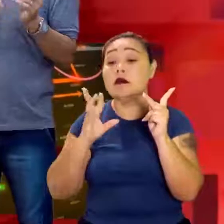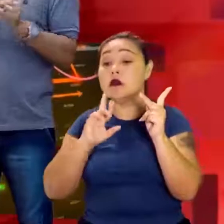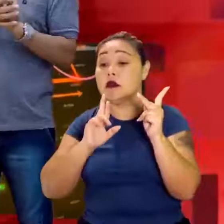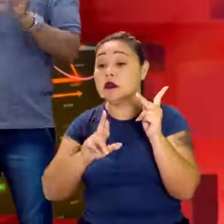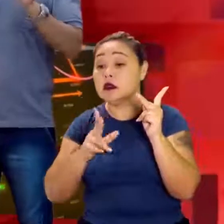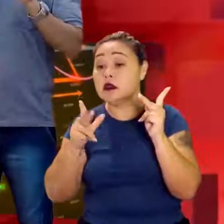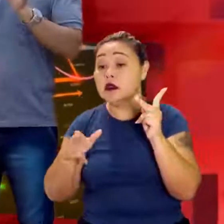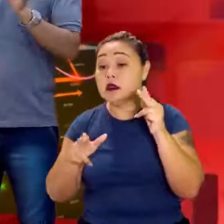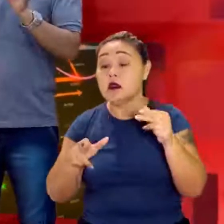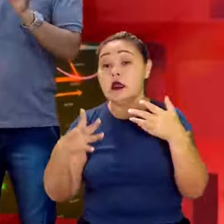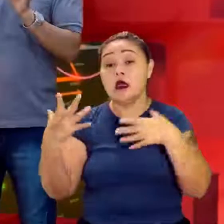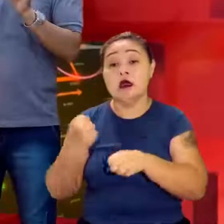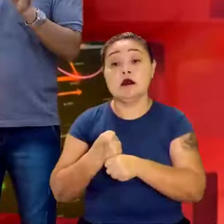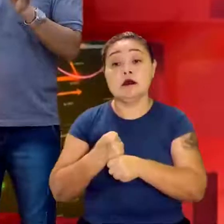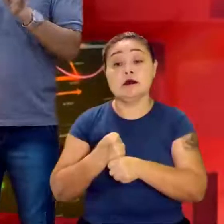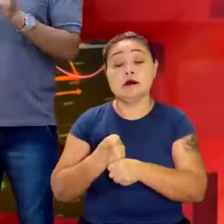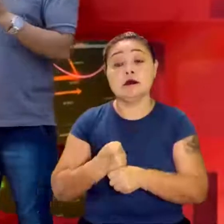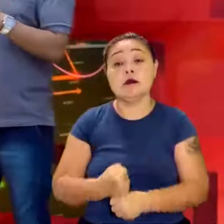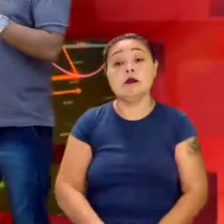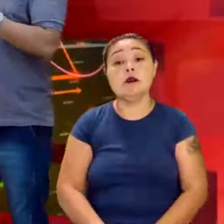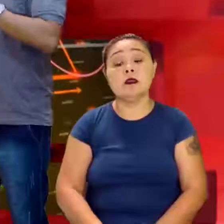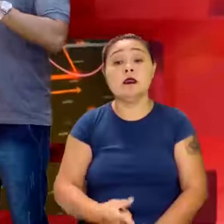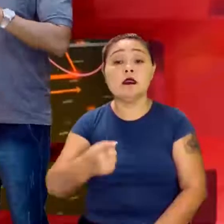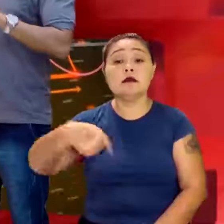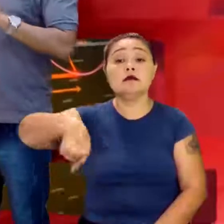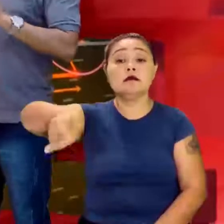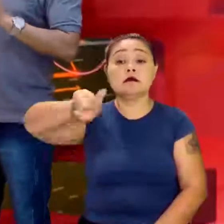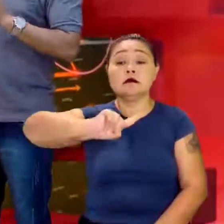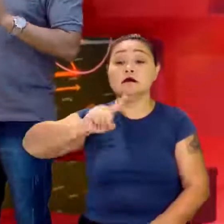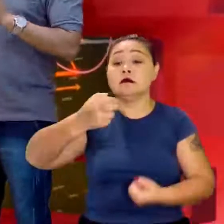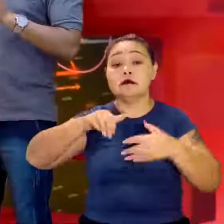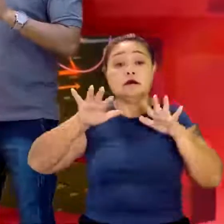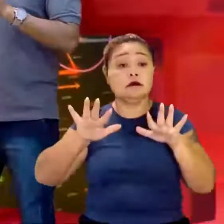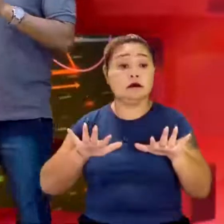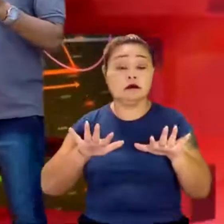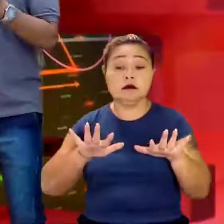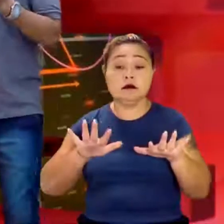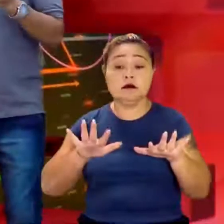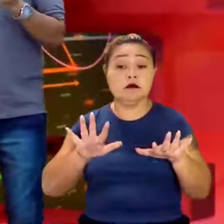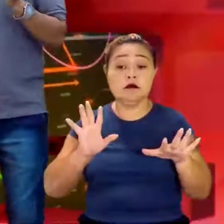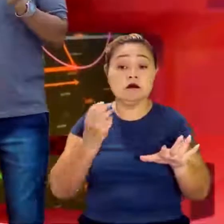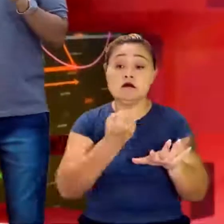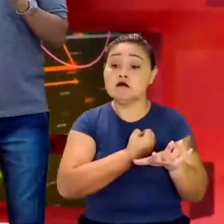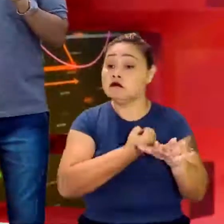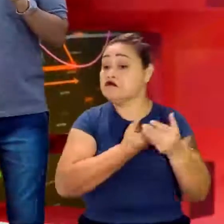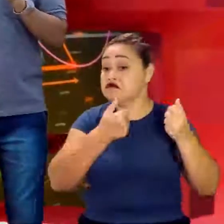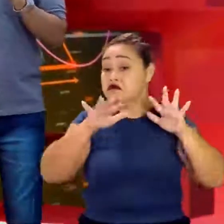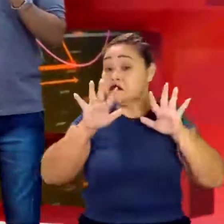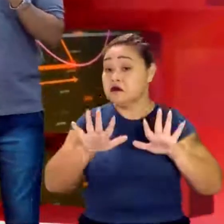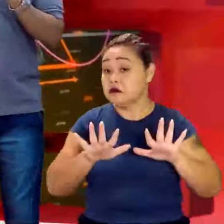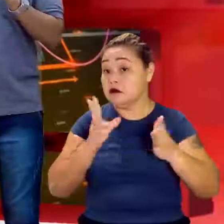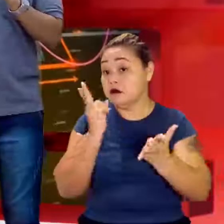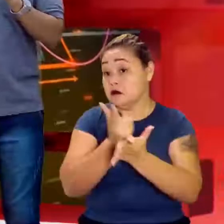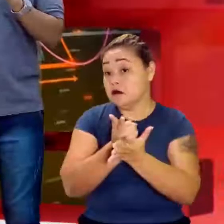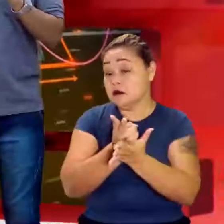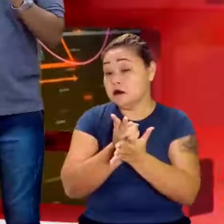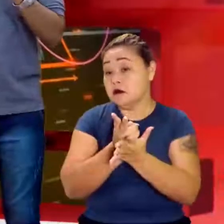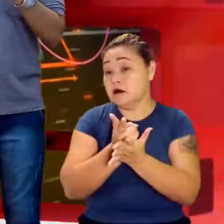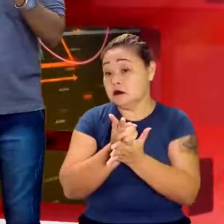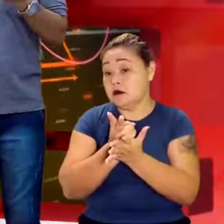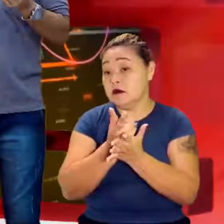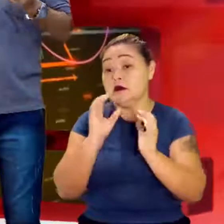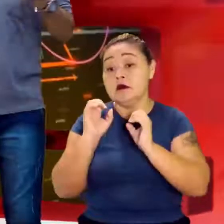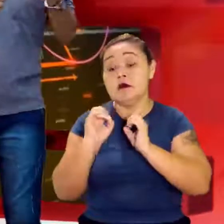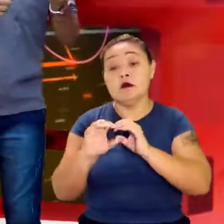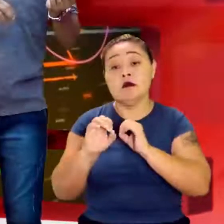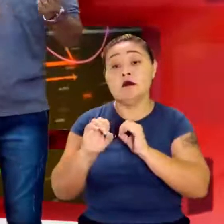eu vou somar. E é um detalhe, eles vão ficar fixos. Sim. Eles vão ser valores fixos. Eu costumo ensinar assim, é como